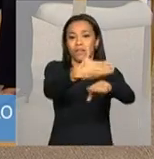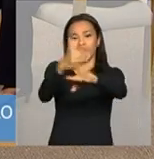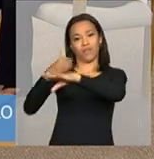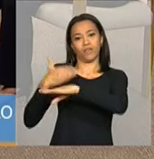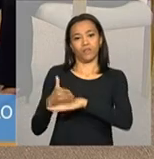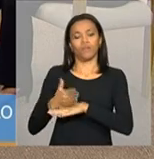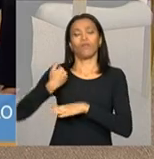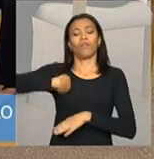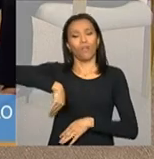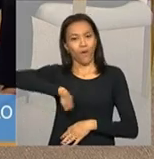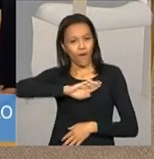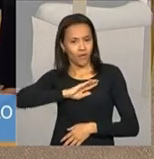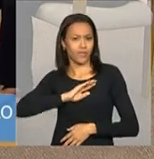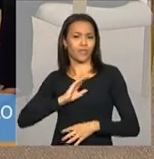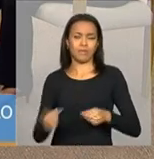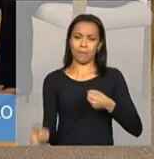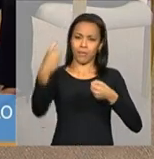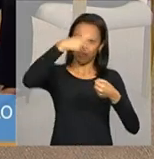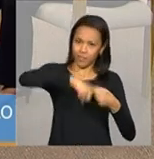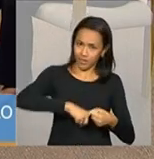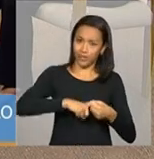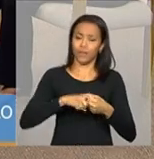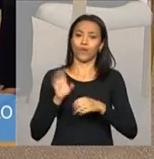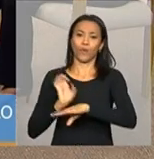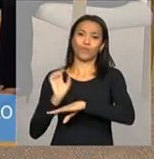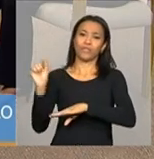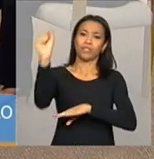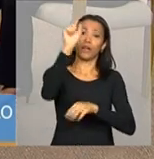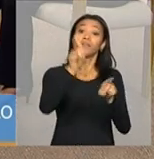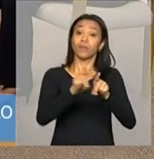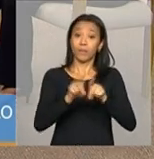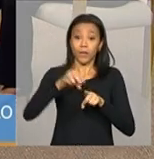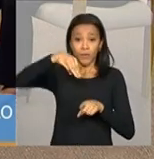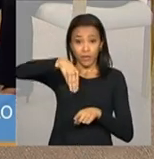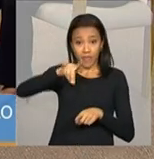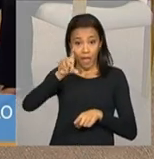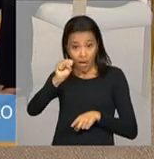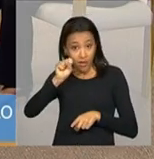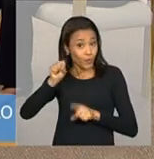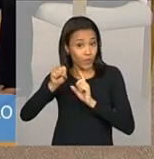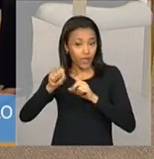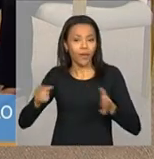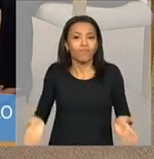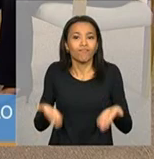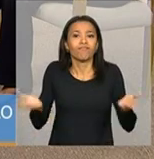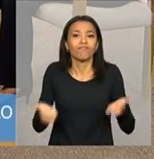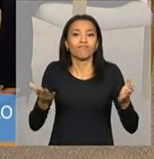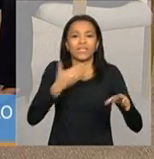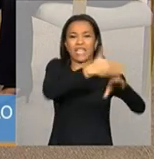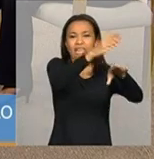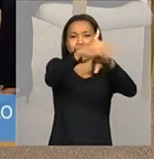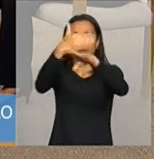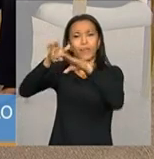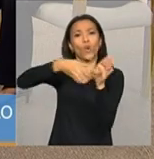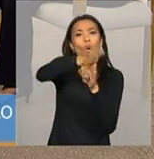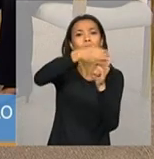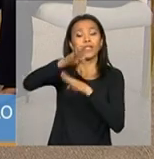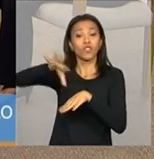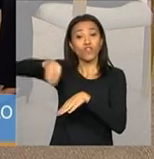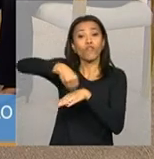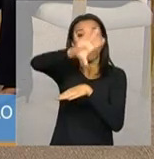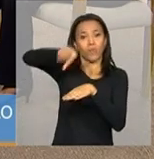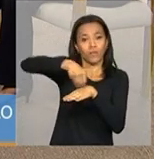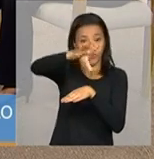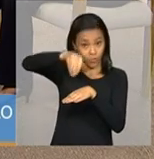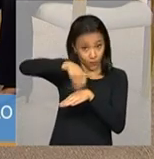de, juntamente com os estados, o MDS, promover essas capacitações, repassando as informações,